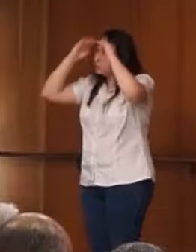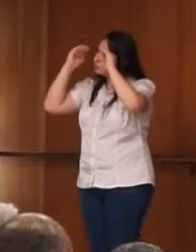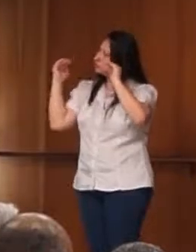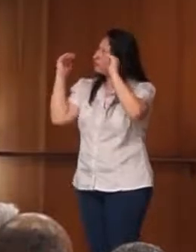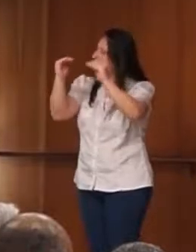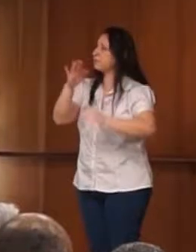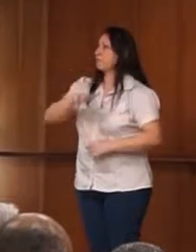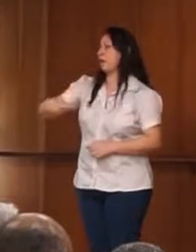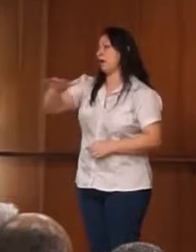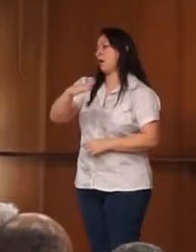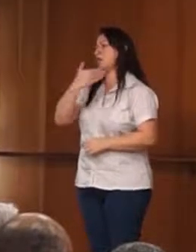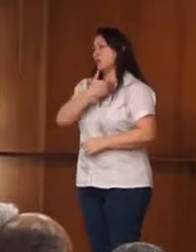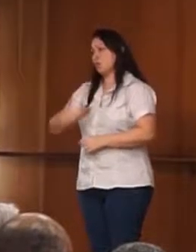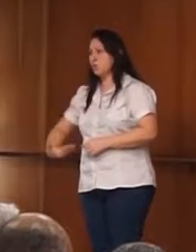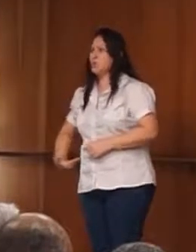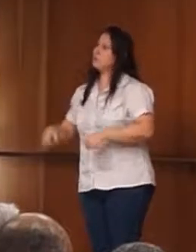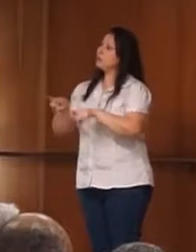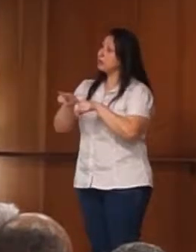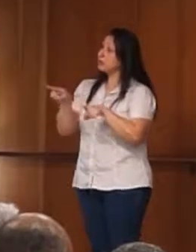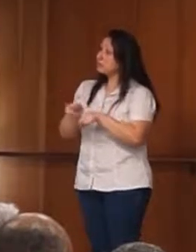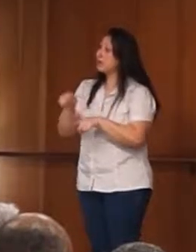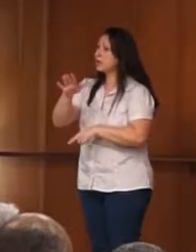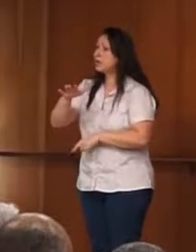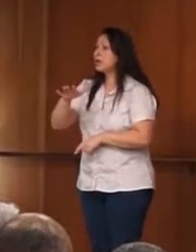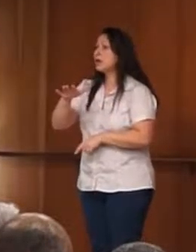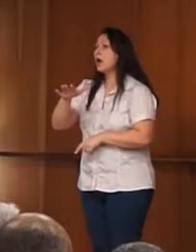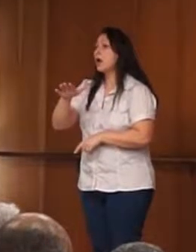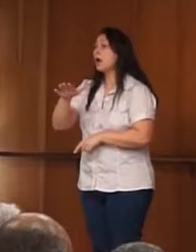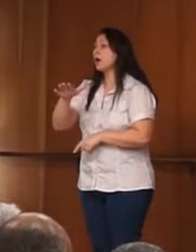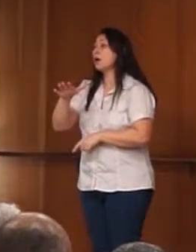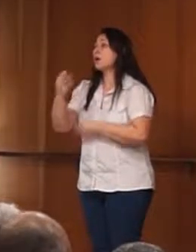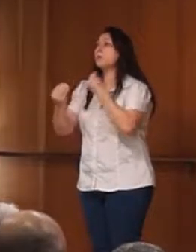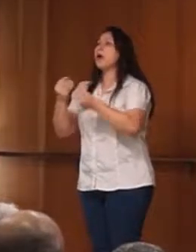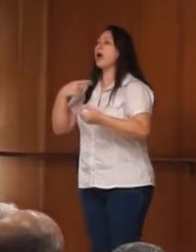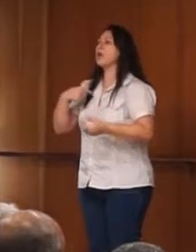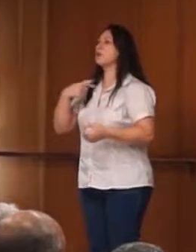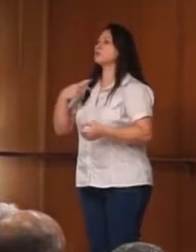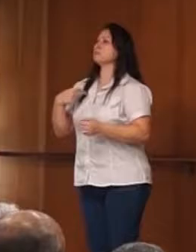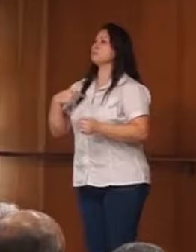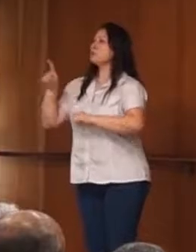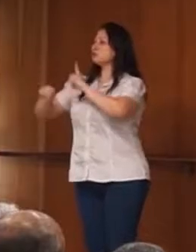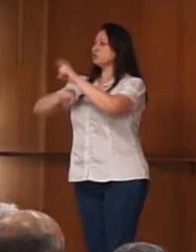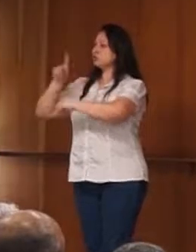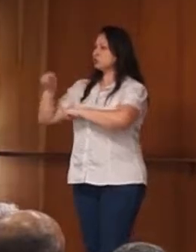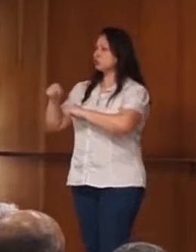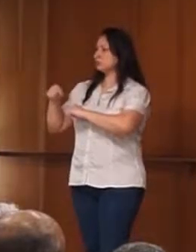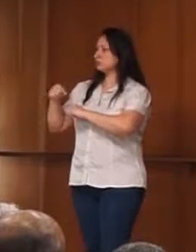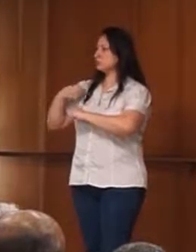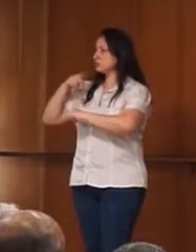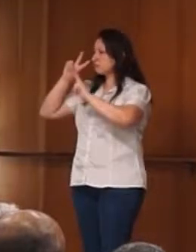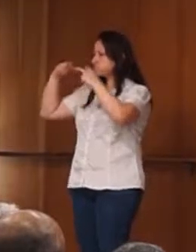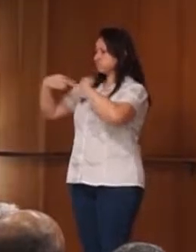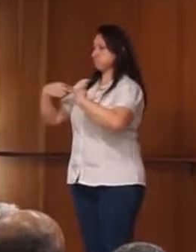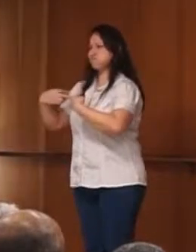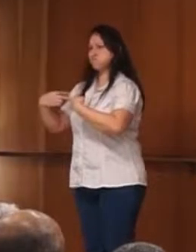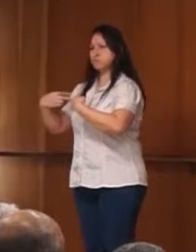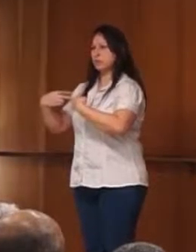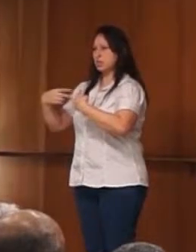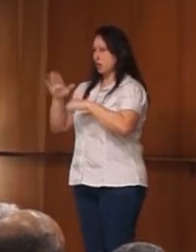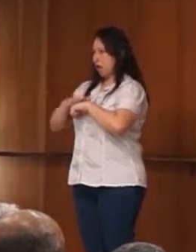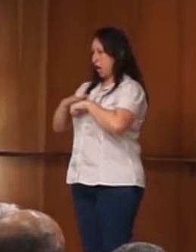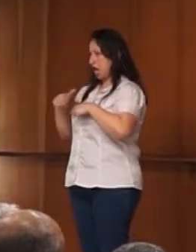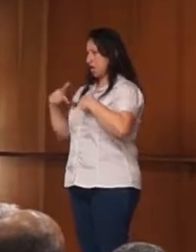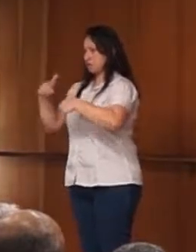da coisa pública, e não como um espaço de privilégios e de espaço de